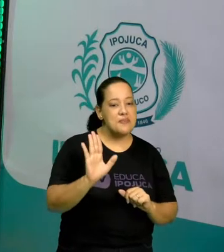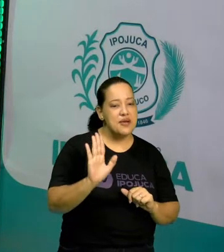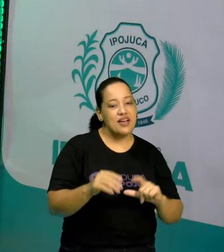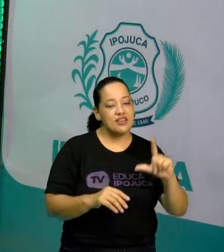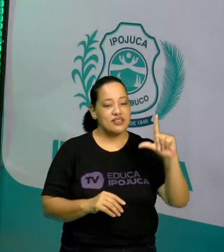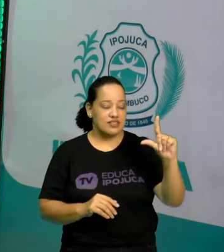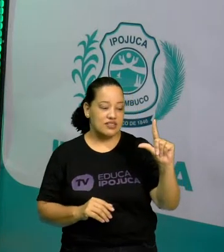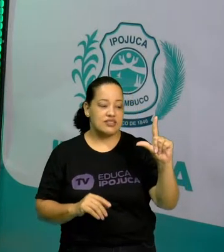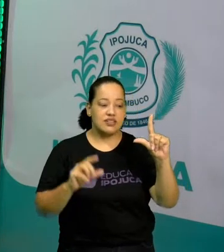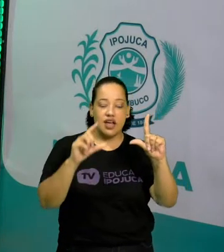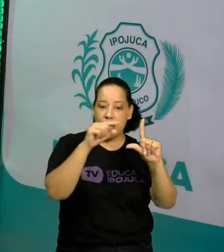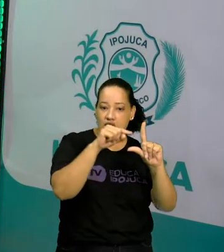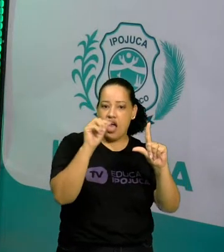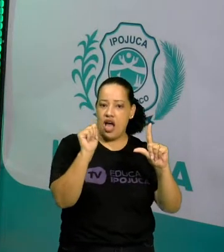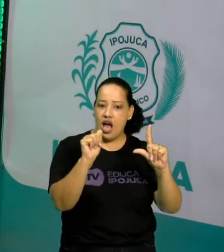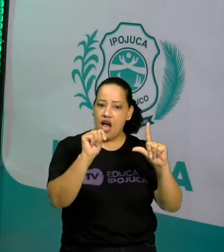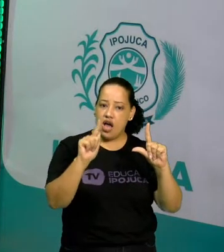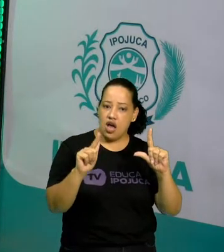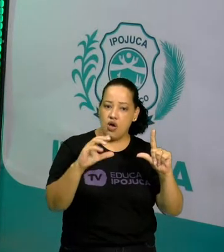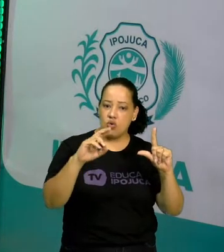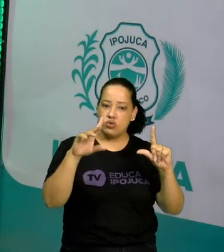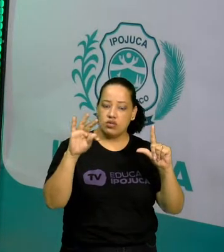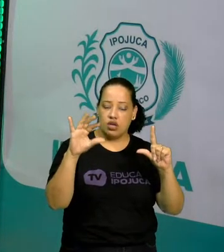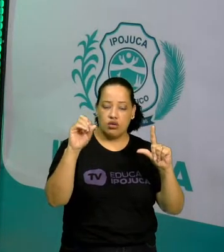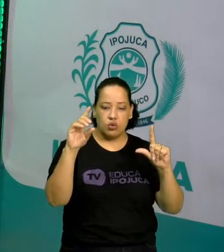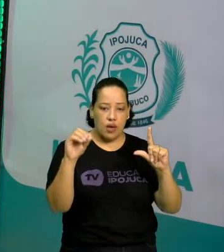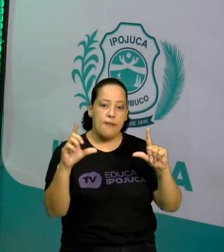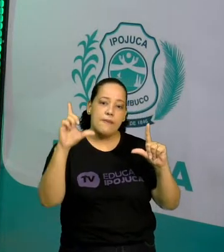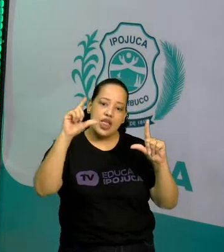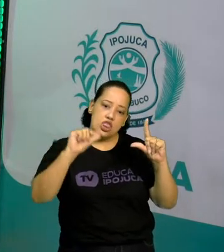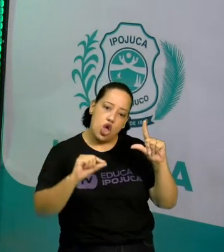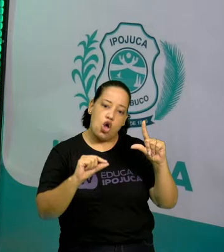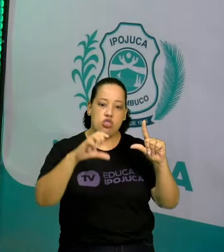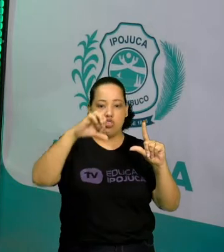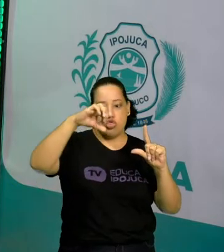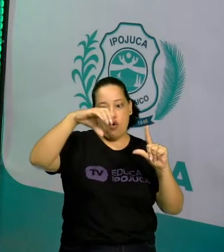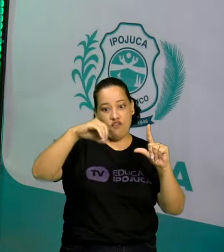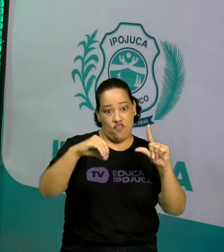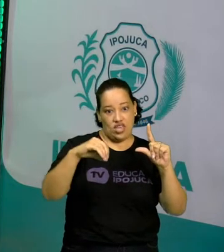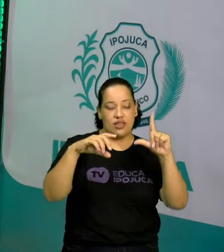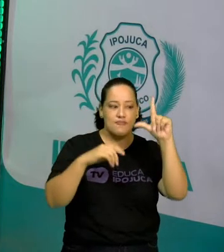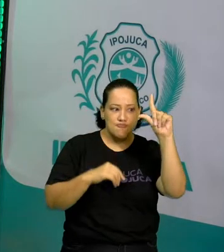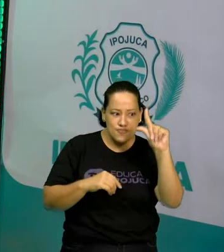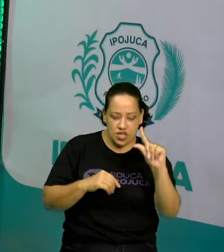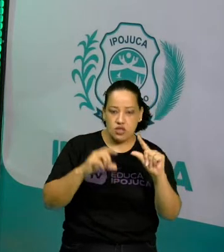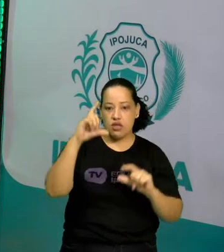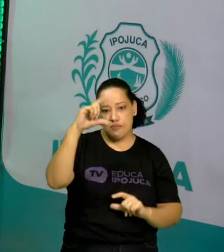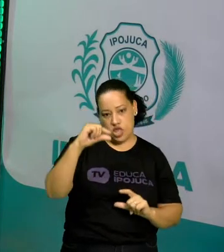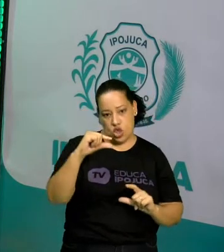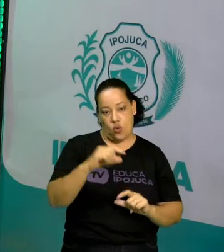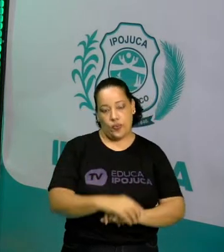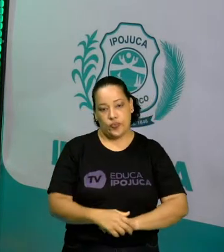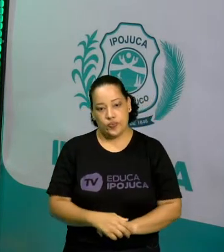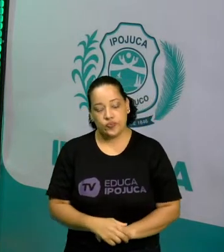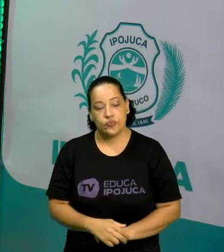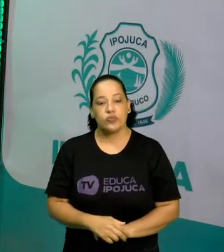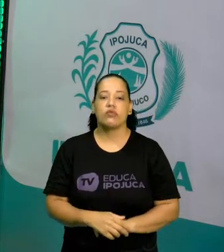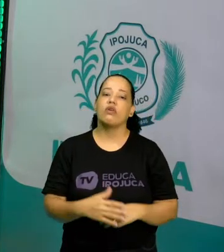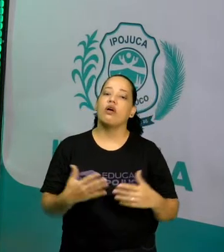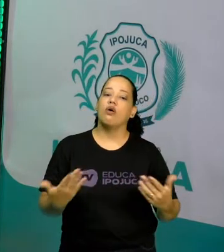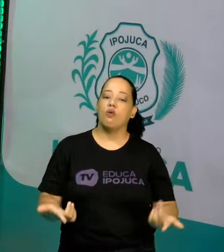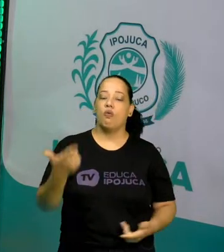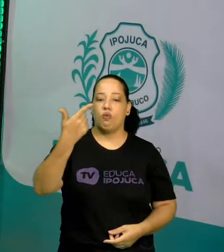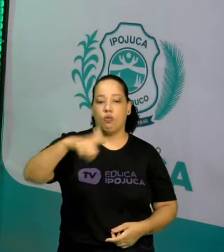agudo, ou seja, menor que 90. O triângulo pode ser um triângulo retângulo. Por que retângulo? Porque